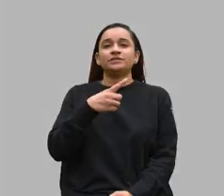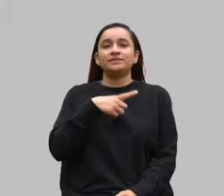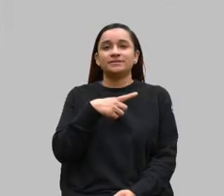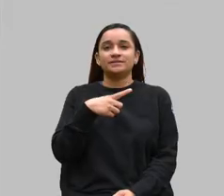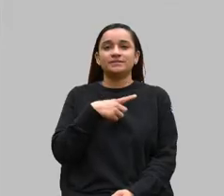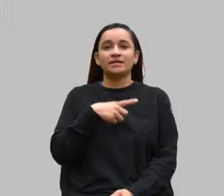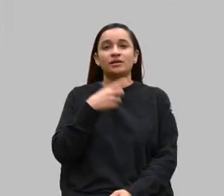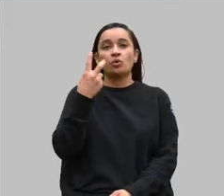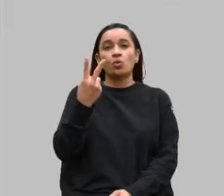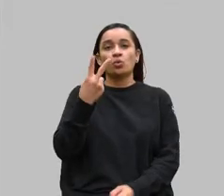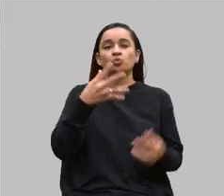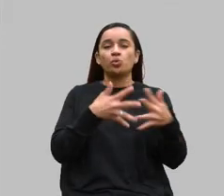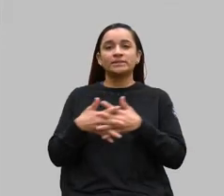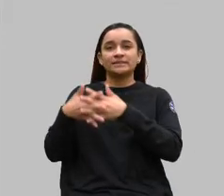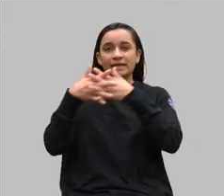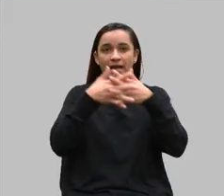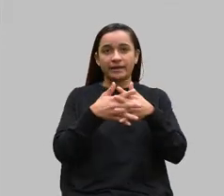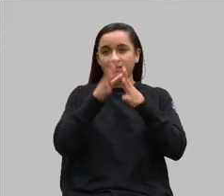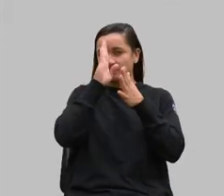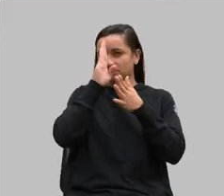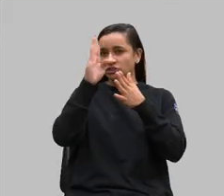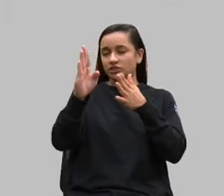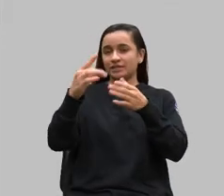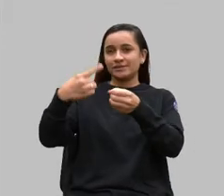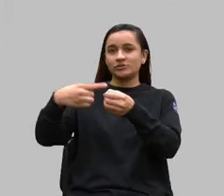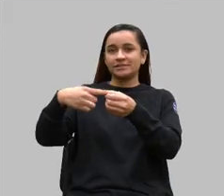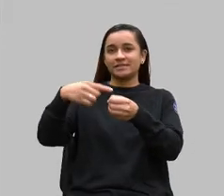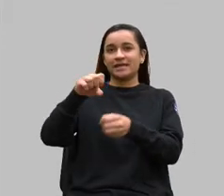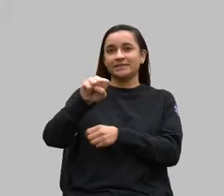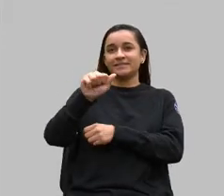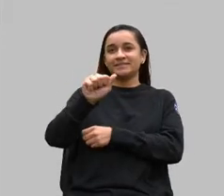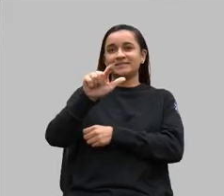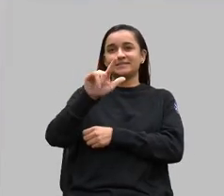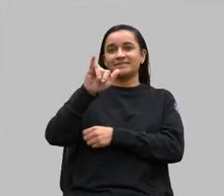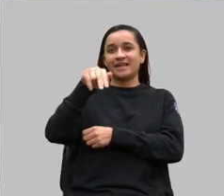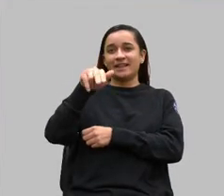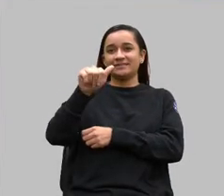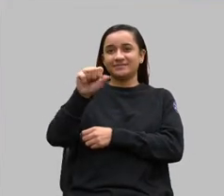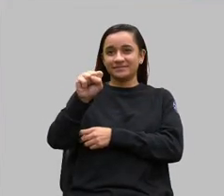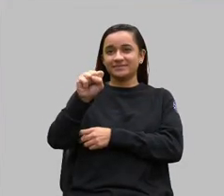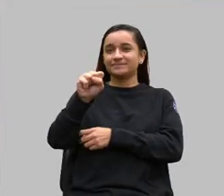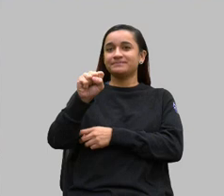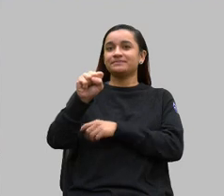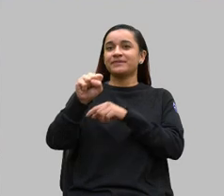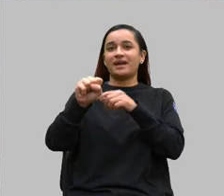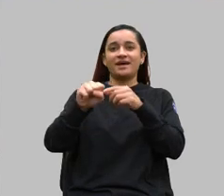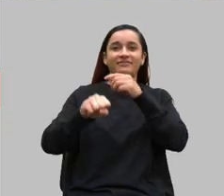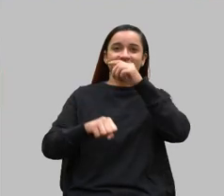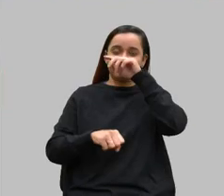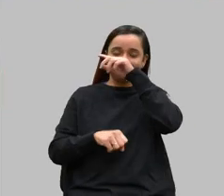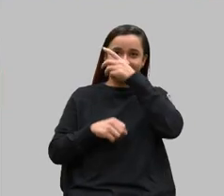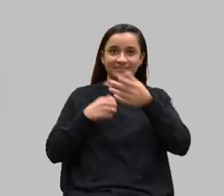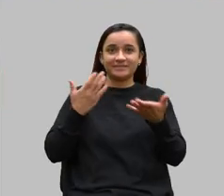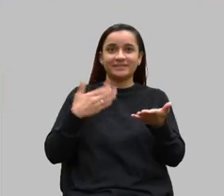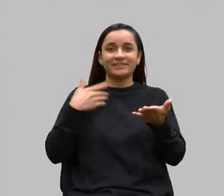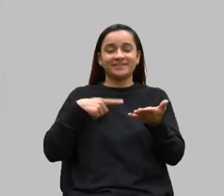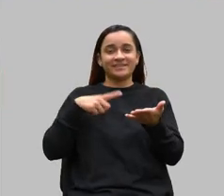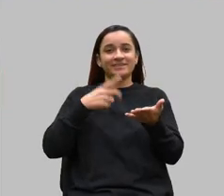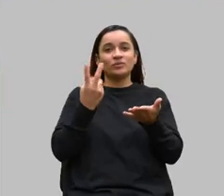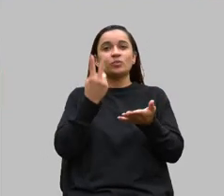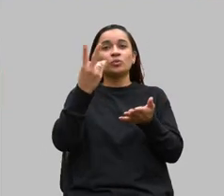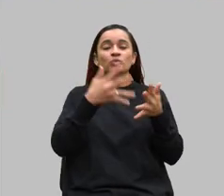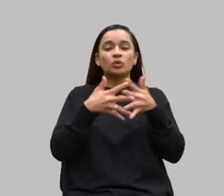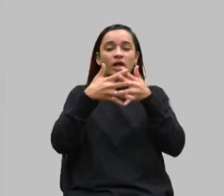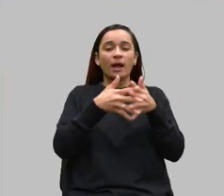nessa direção em direção a Salinas uma tá no acostamento e a outra tá na pista do outro lado duas carretas em